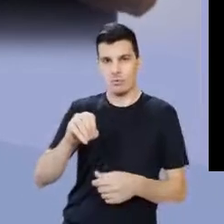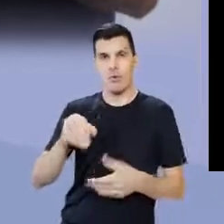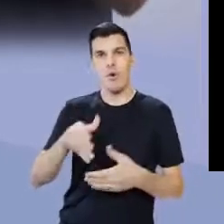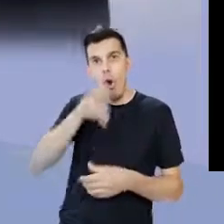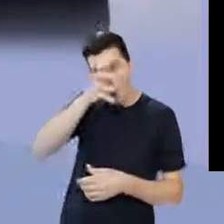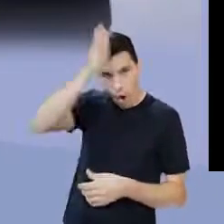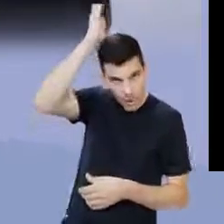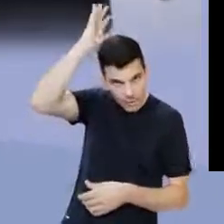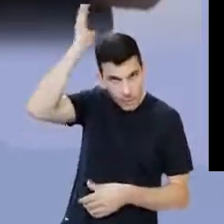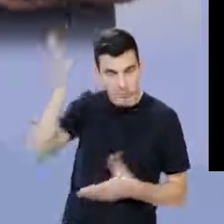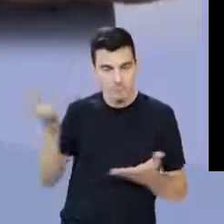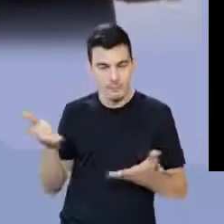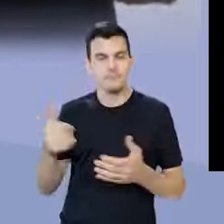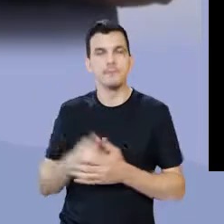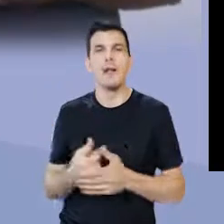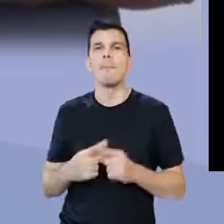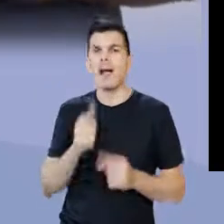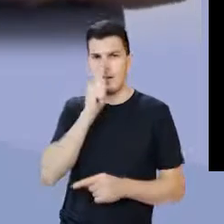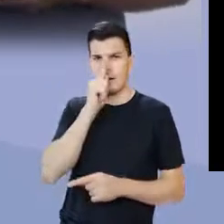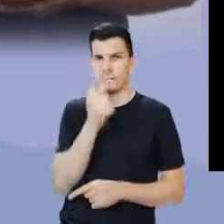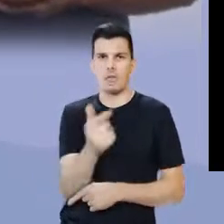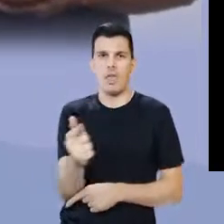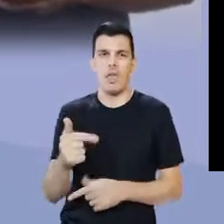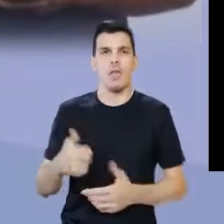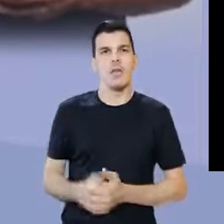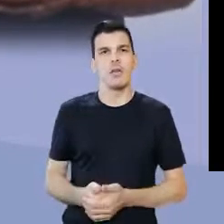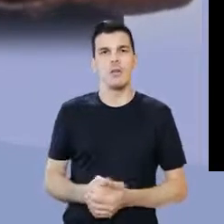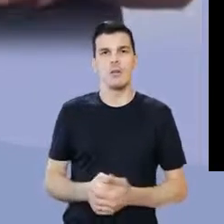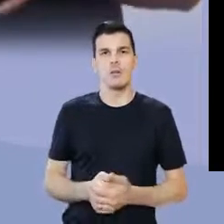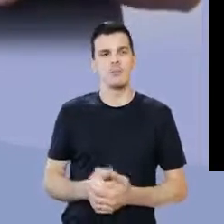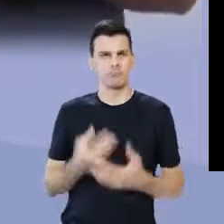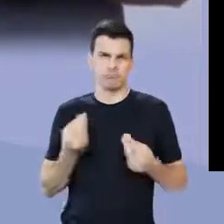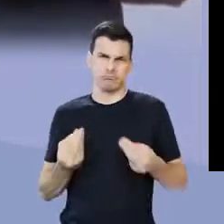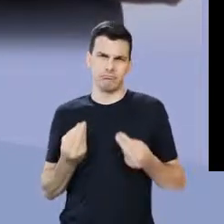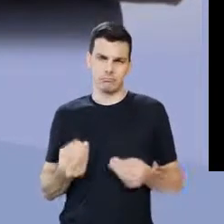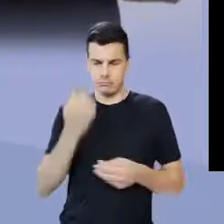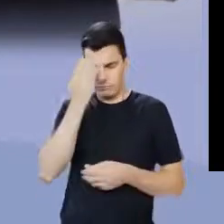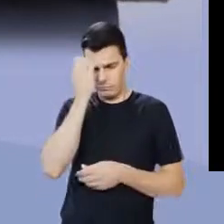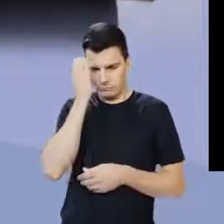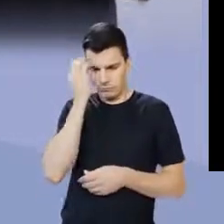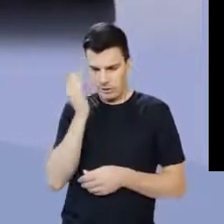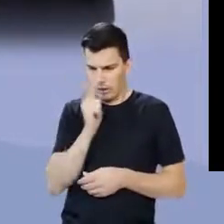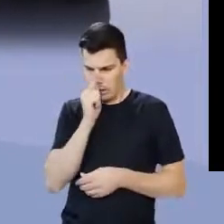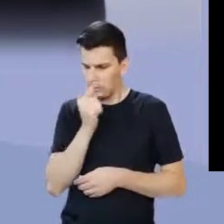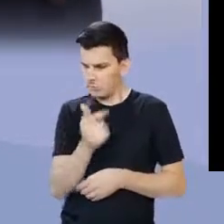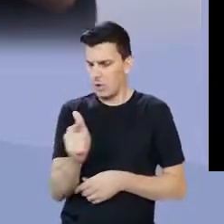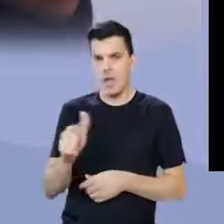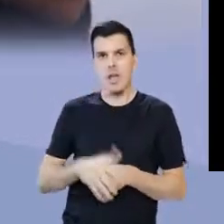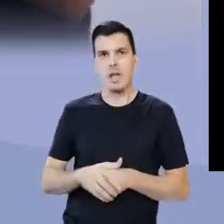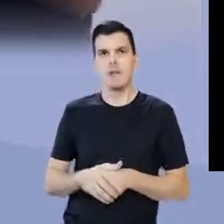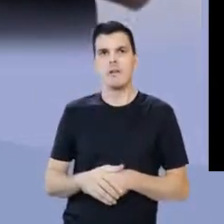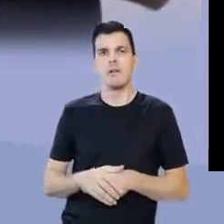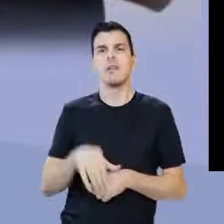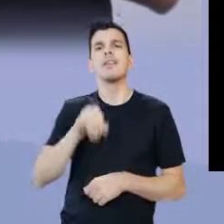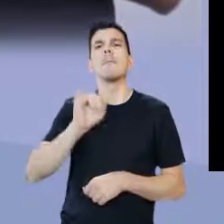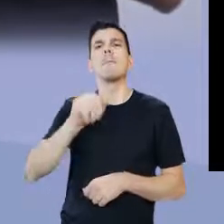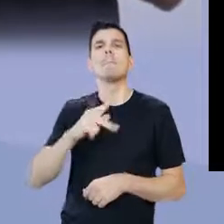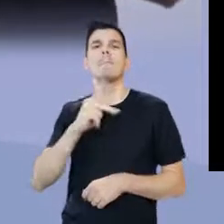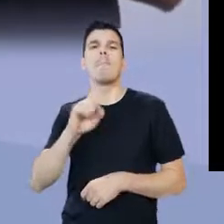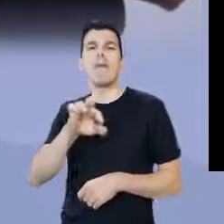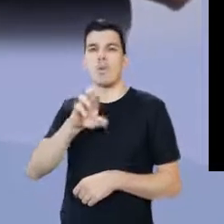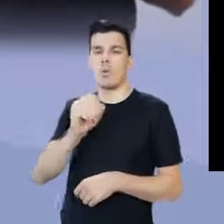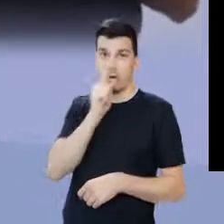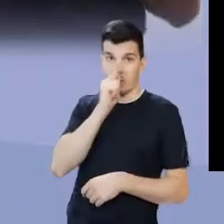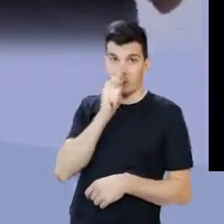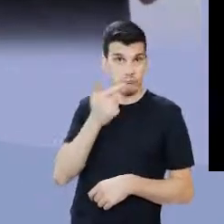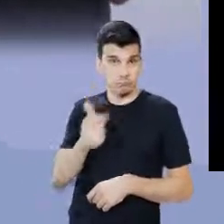Império Romano. Mas na Grécia não teve império. Primeira pegadinha. Como assim, professor? Não teve império grego. Não.